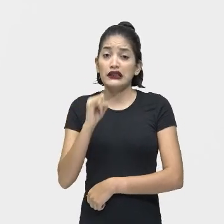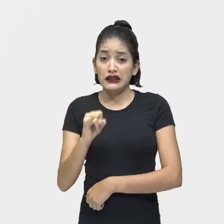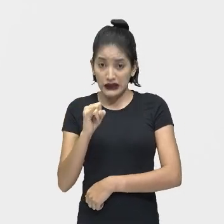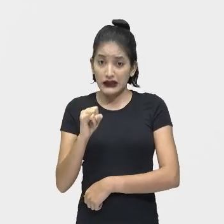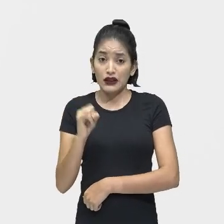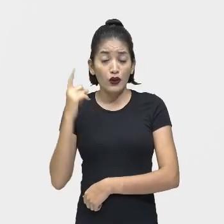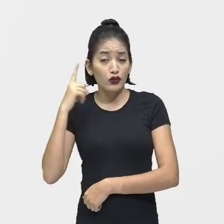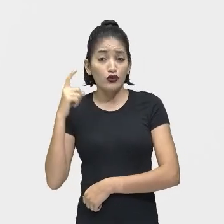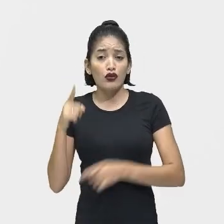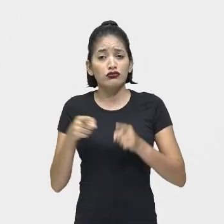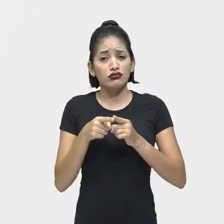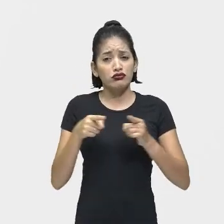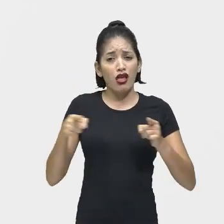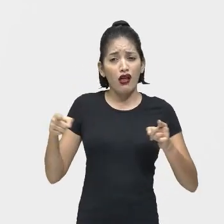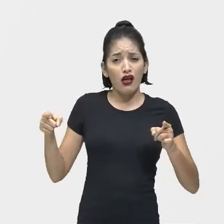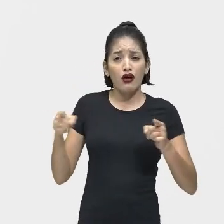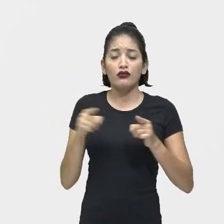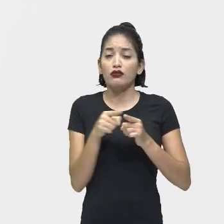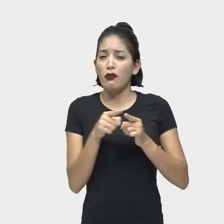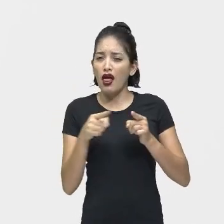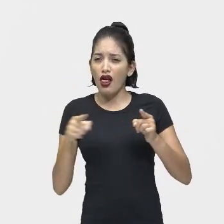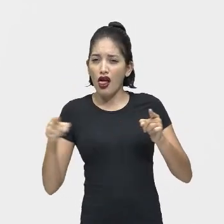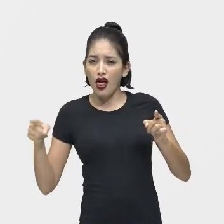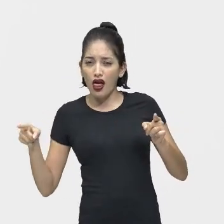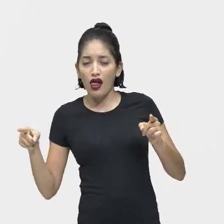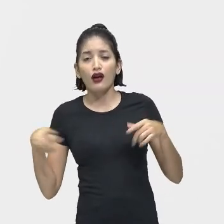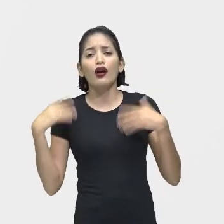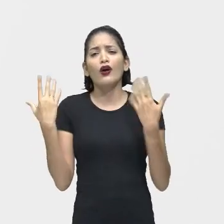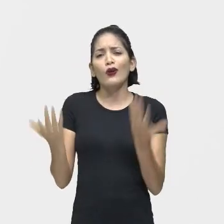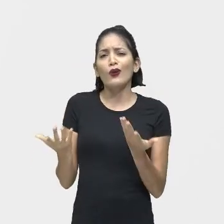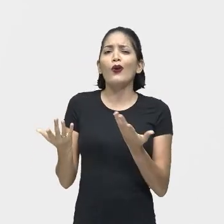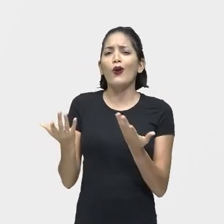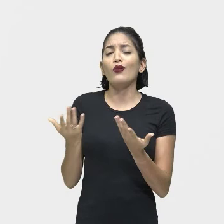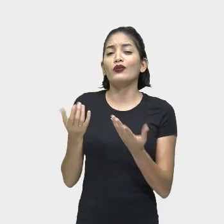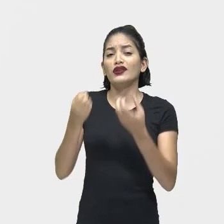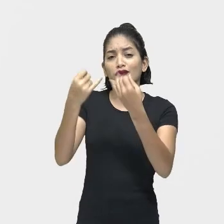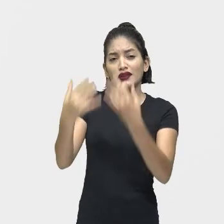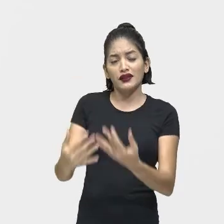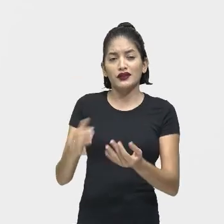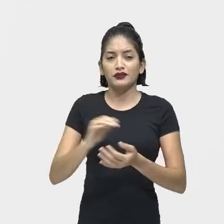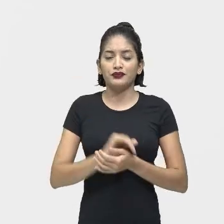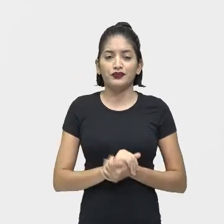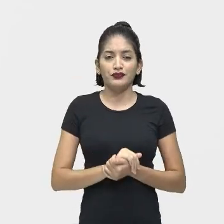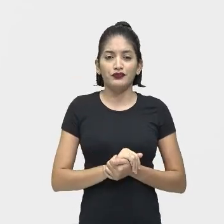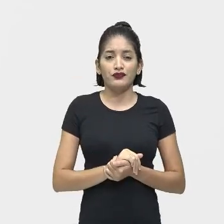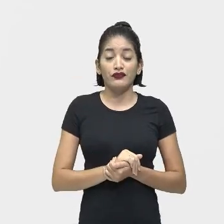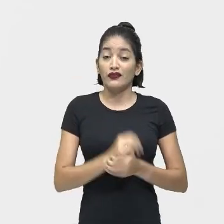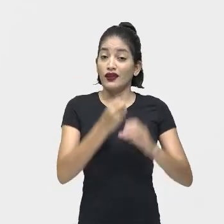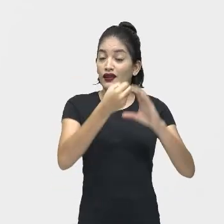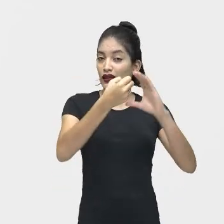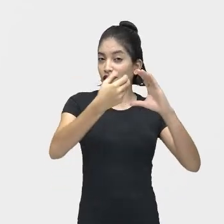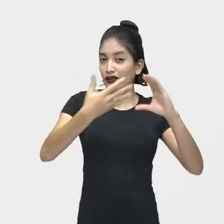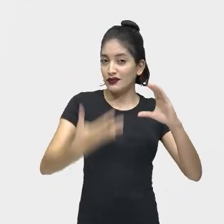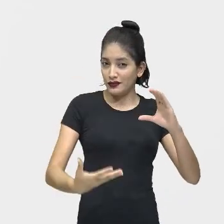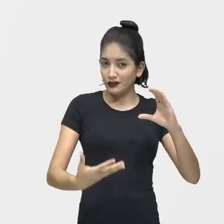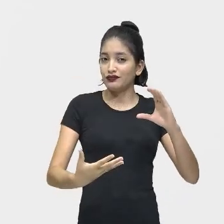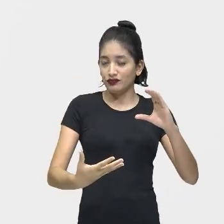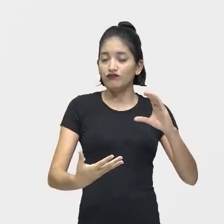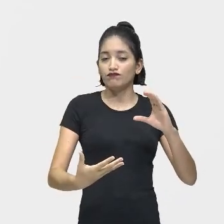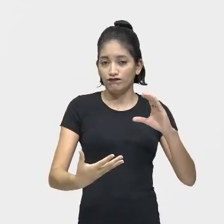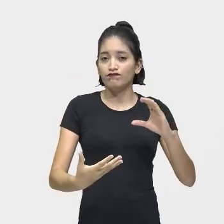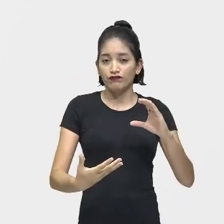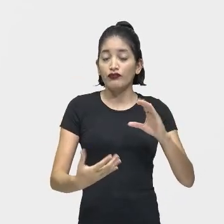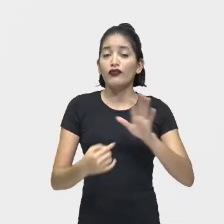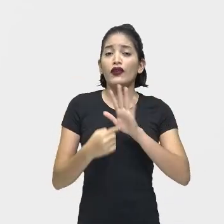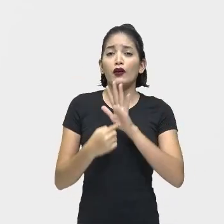som é curto ou longo. E qual seria o nosso comentário sobre essa questão? O comentário diz o seguinte: é a